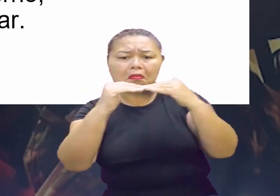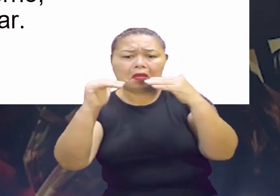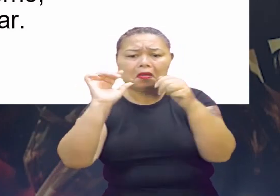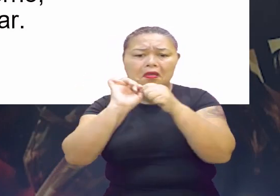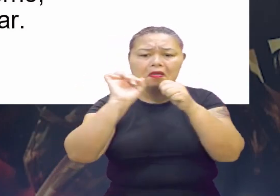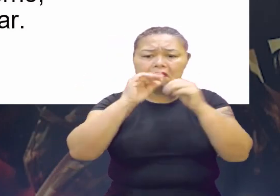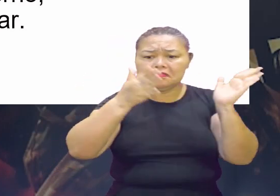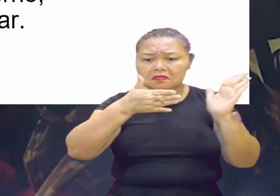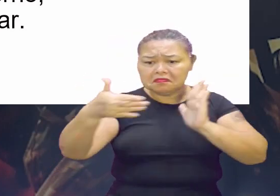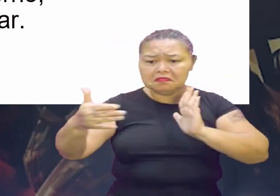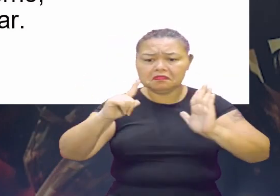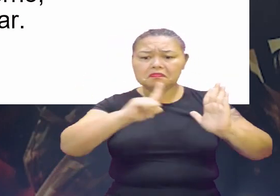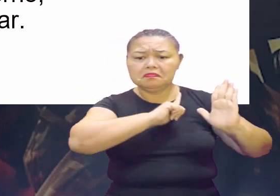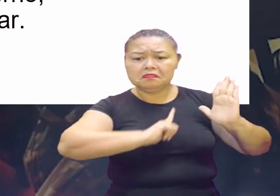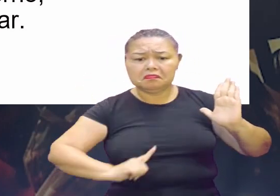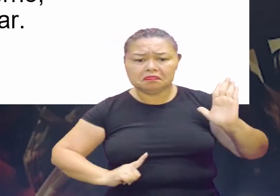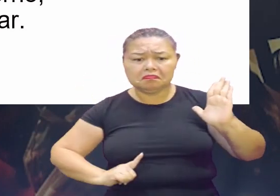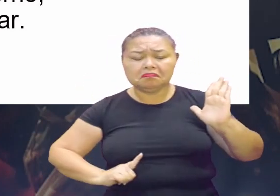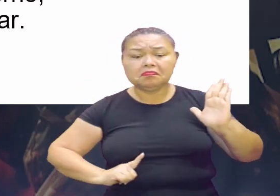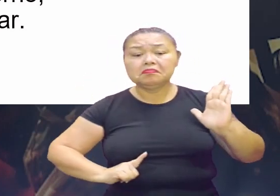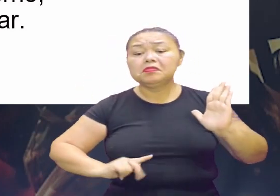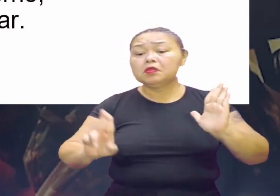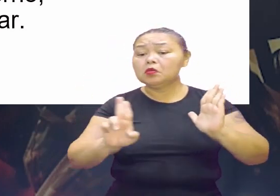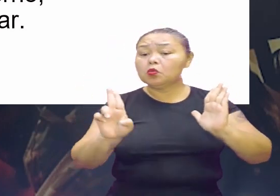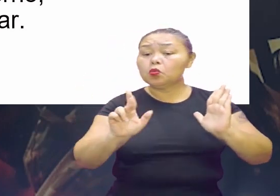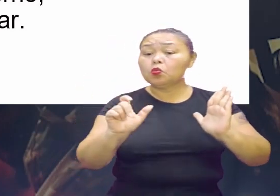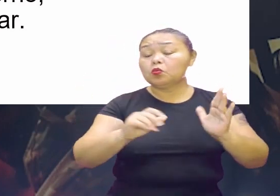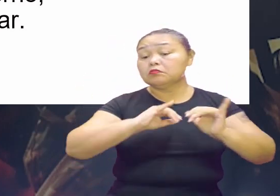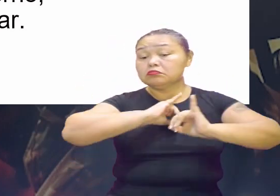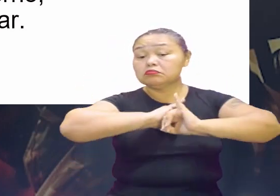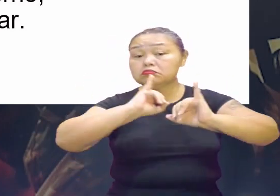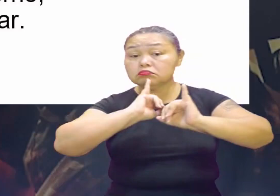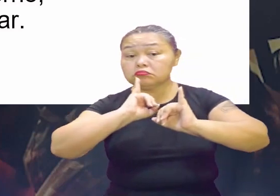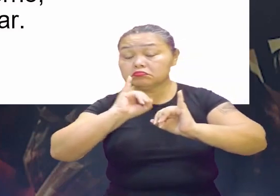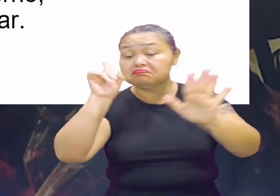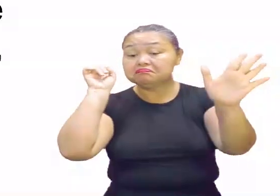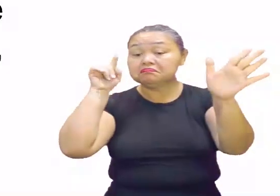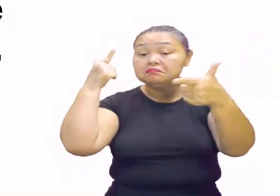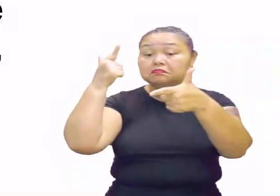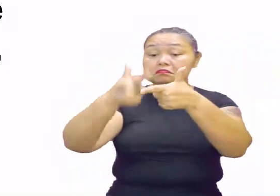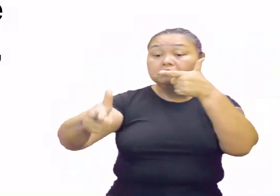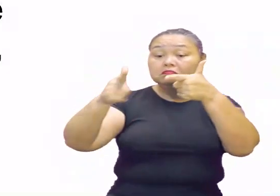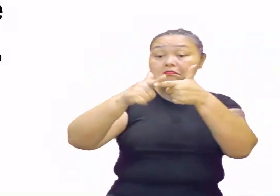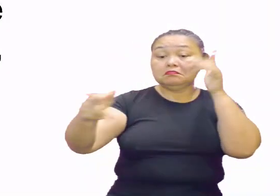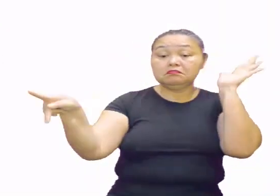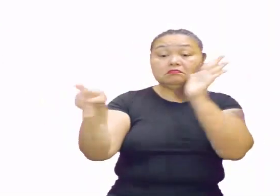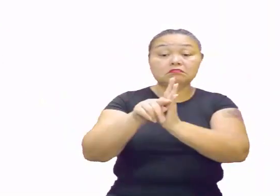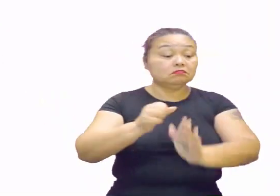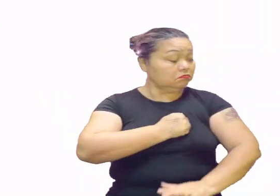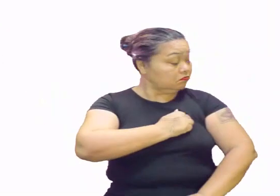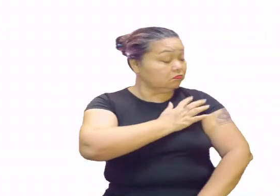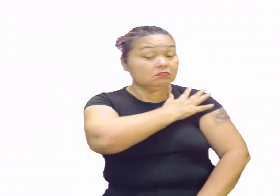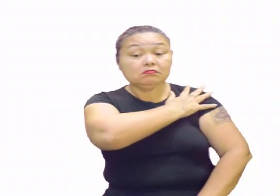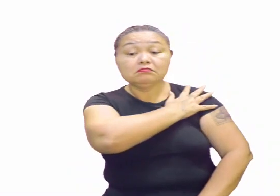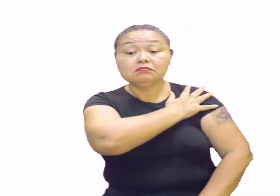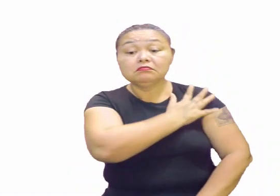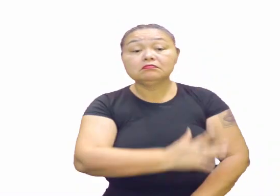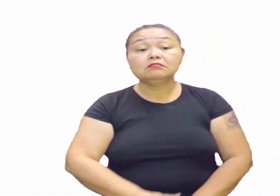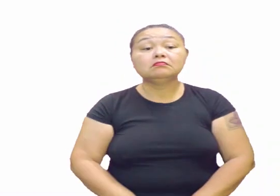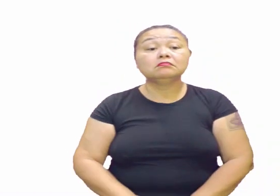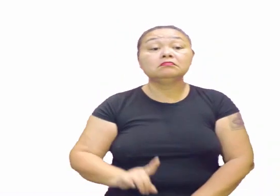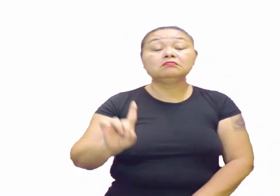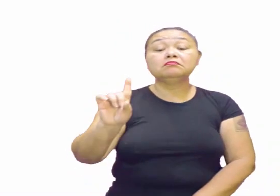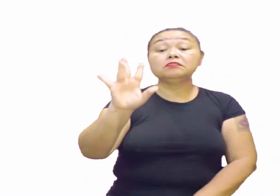ficou conhecido como questão militar. Joga na tela. Com isso, olha lá,